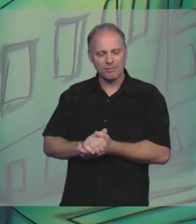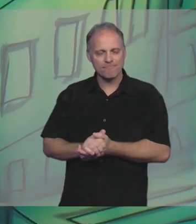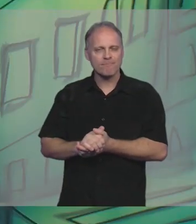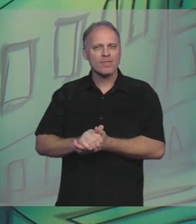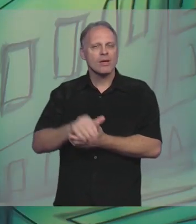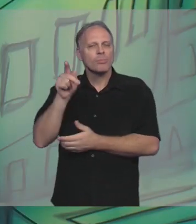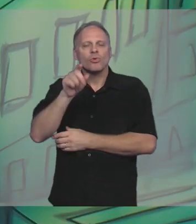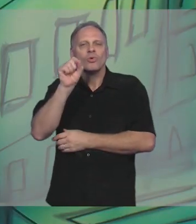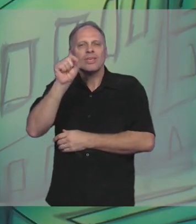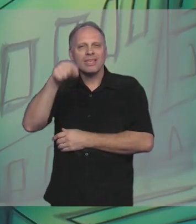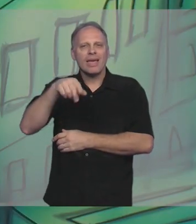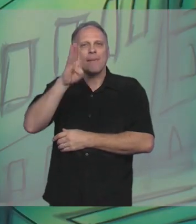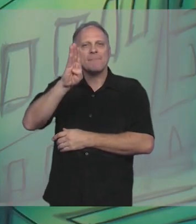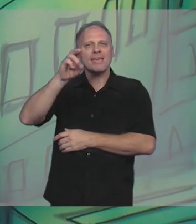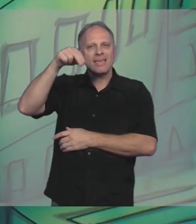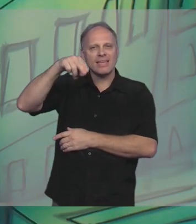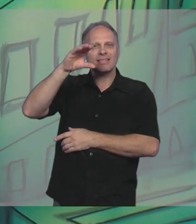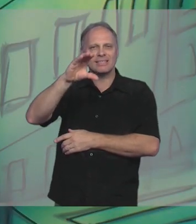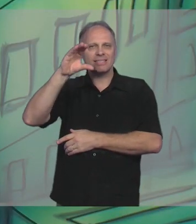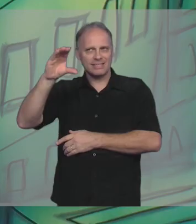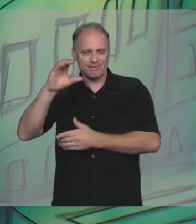é a BNCC? Bem,